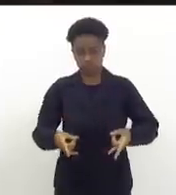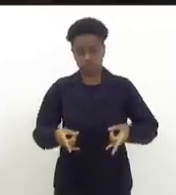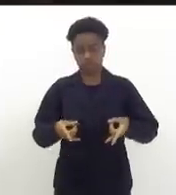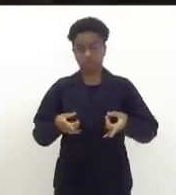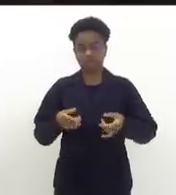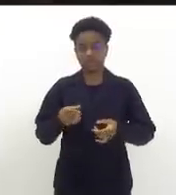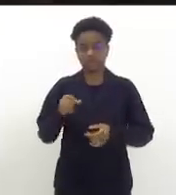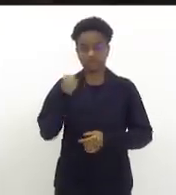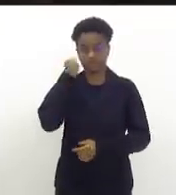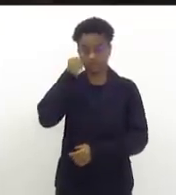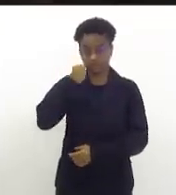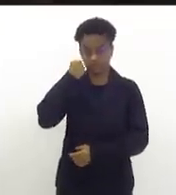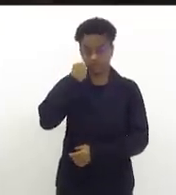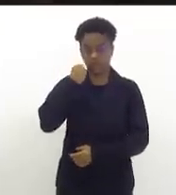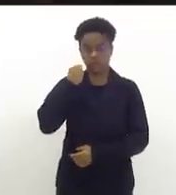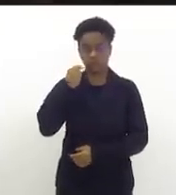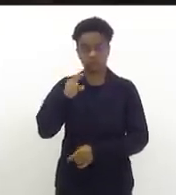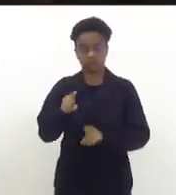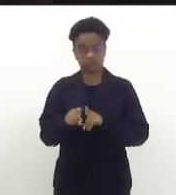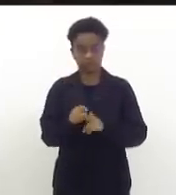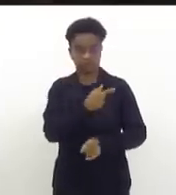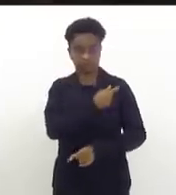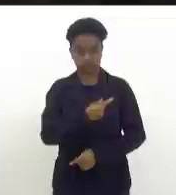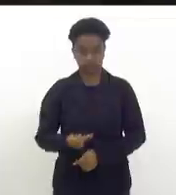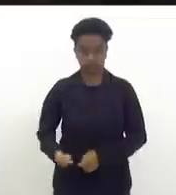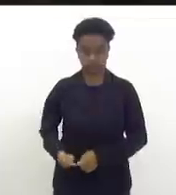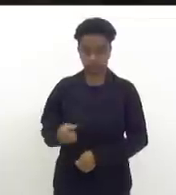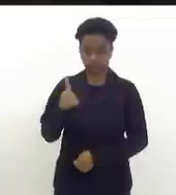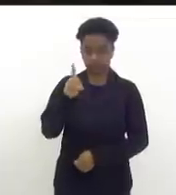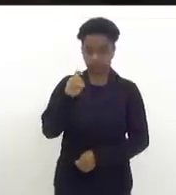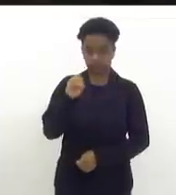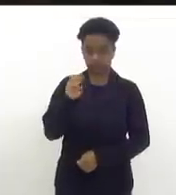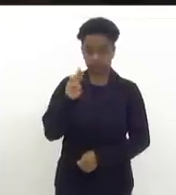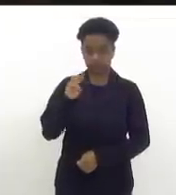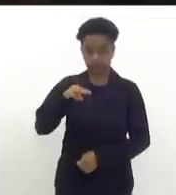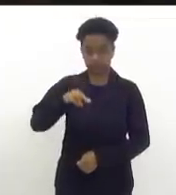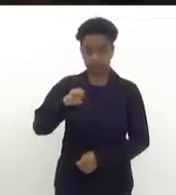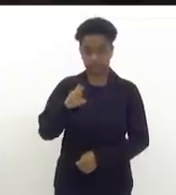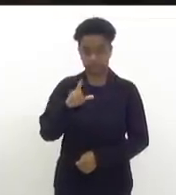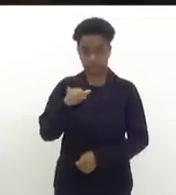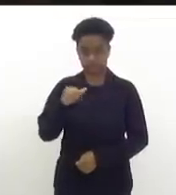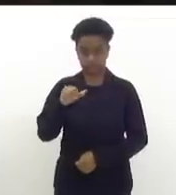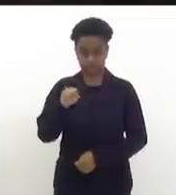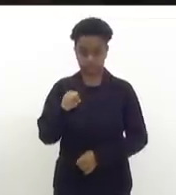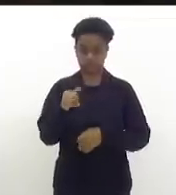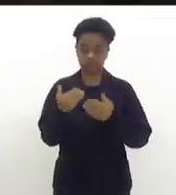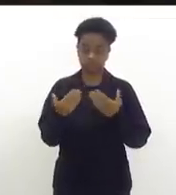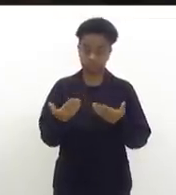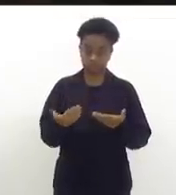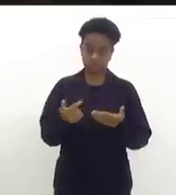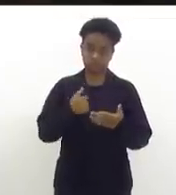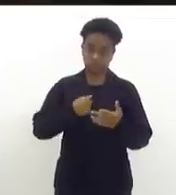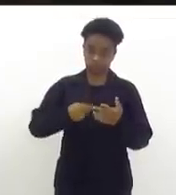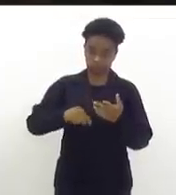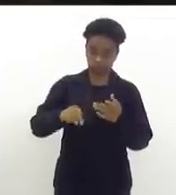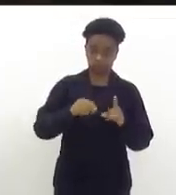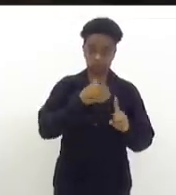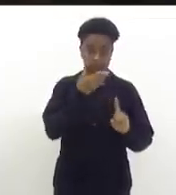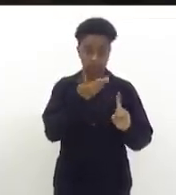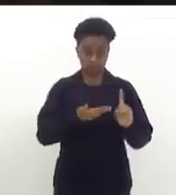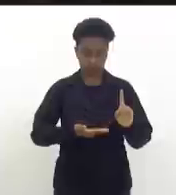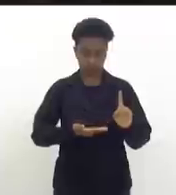Governador Dornelles e lá verifiquei porque foi lá prestar minha homenagem